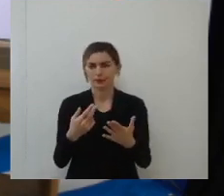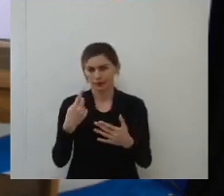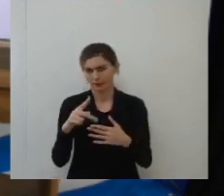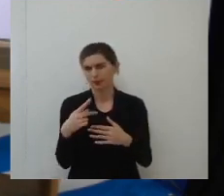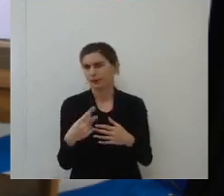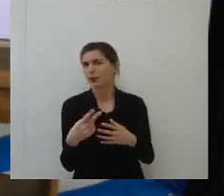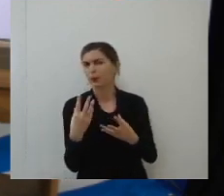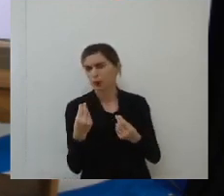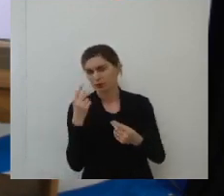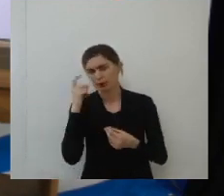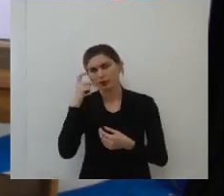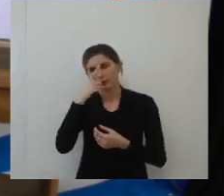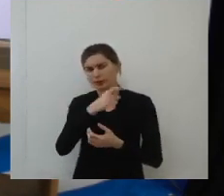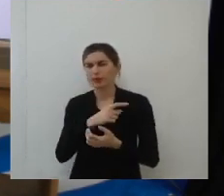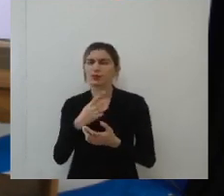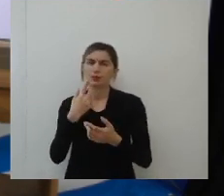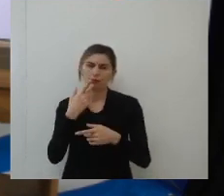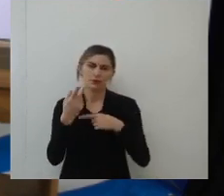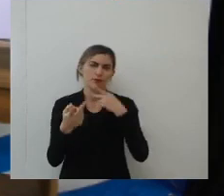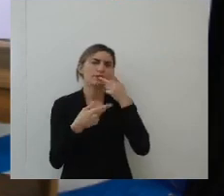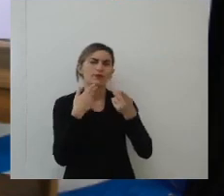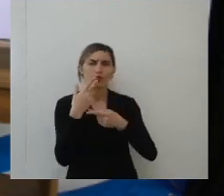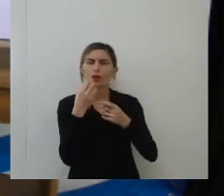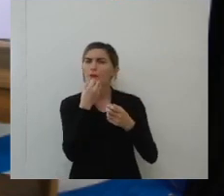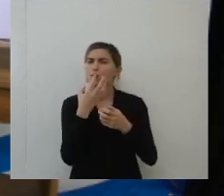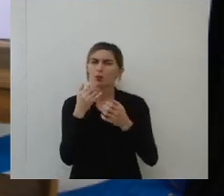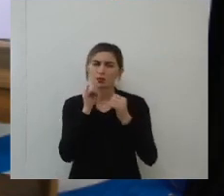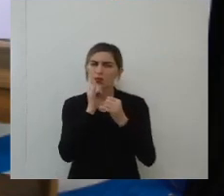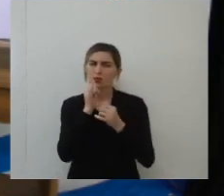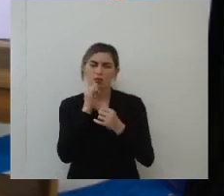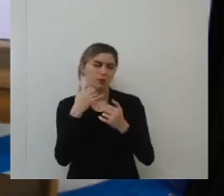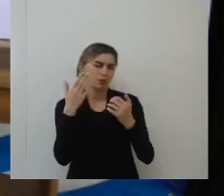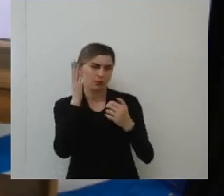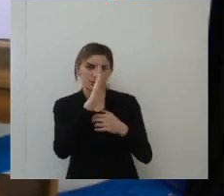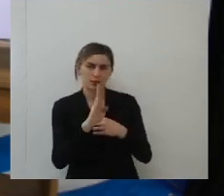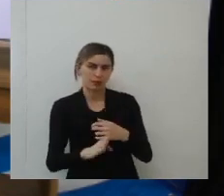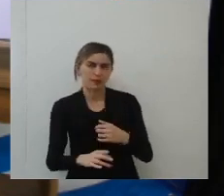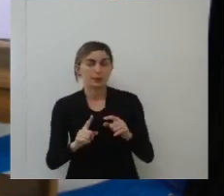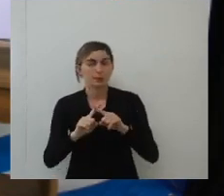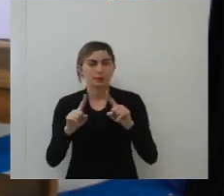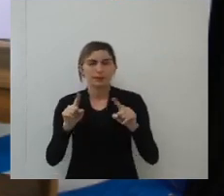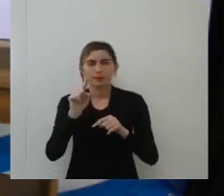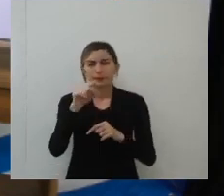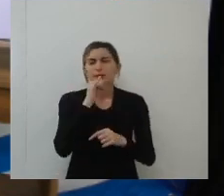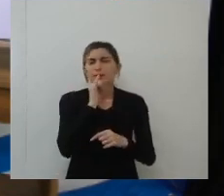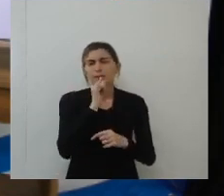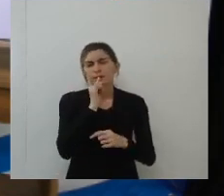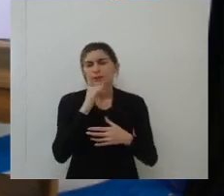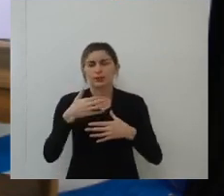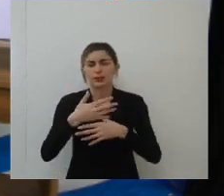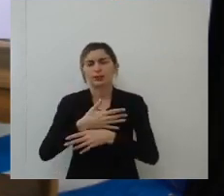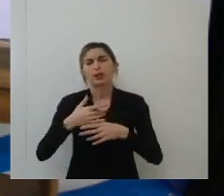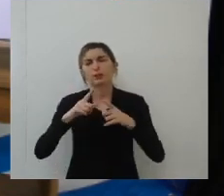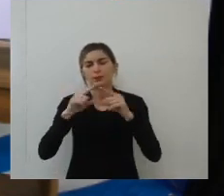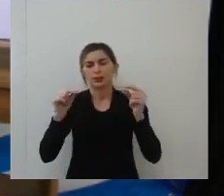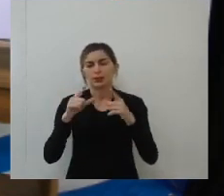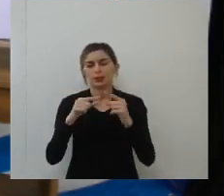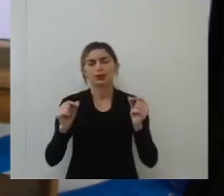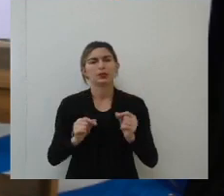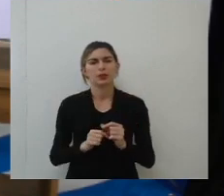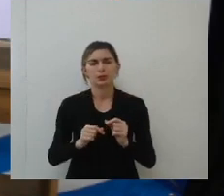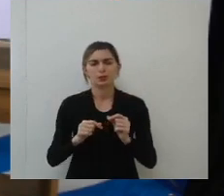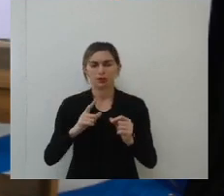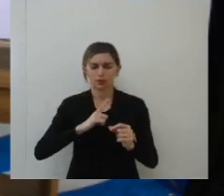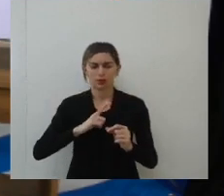Isso é muito difícil, né? A gente falar de bons exemplos no Brasil. Mas você pega, por exemplo, a cidade de Brasília. A cidade de